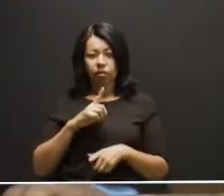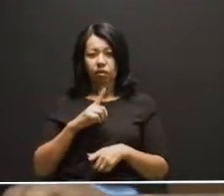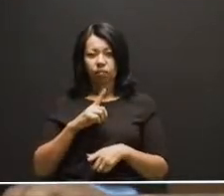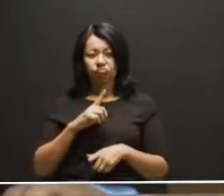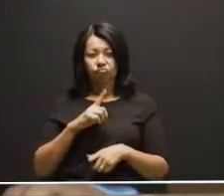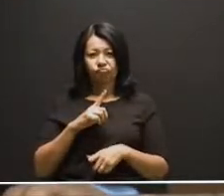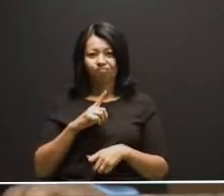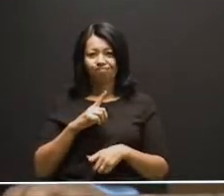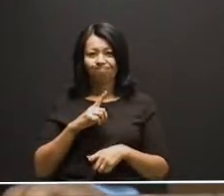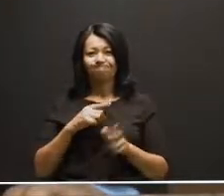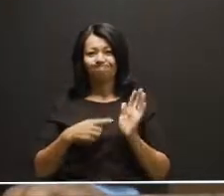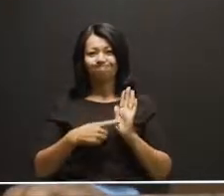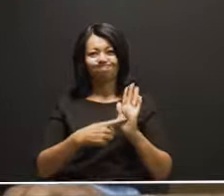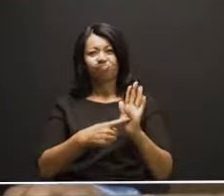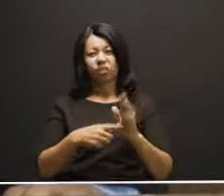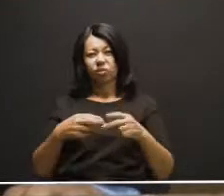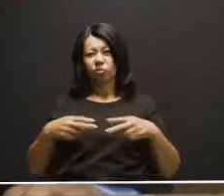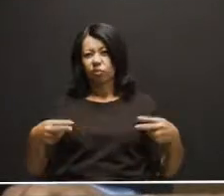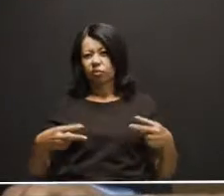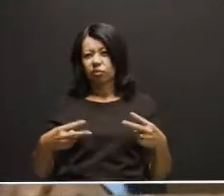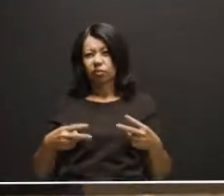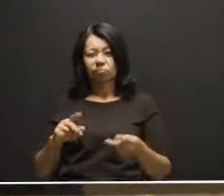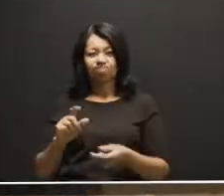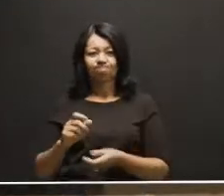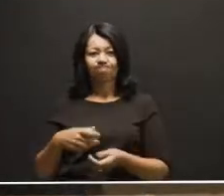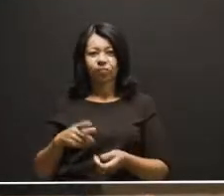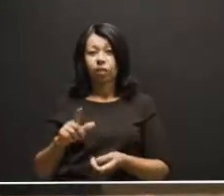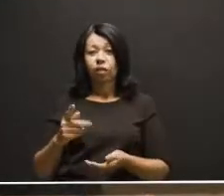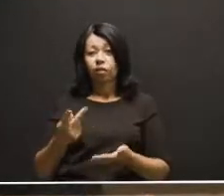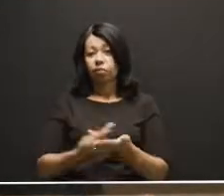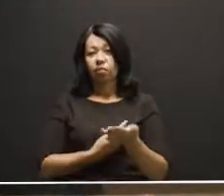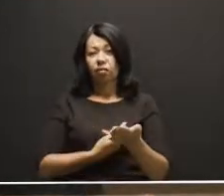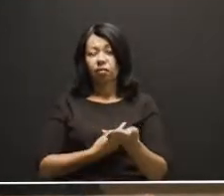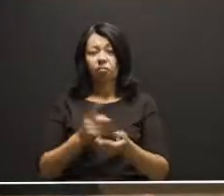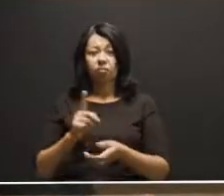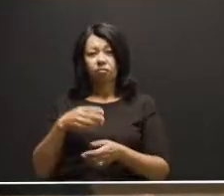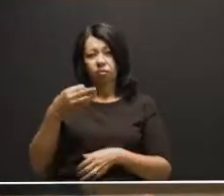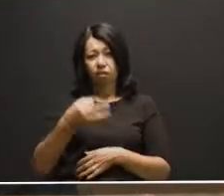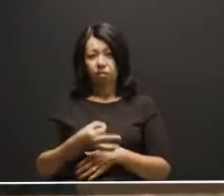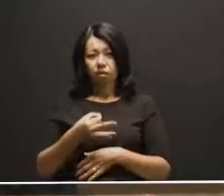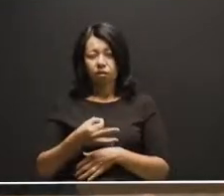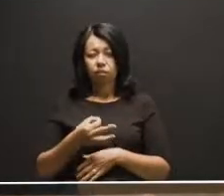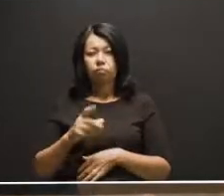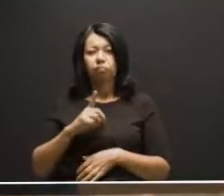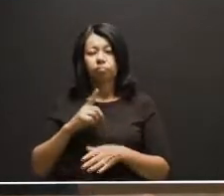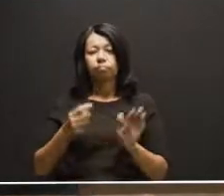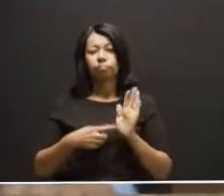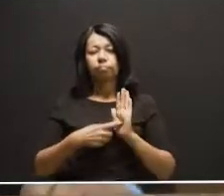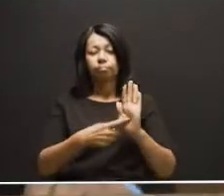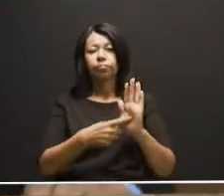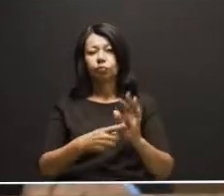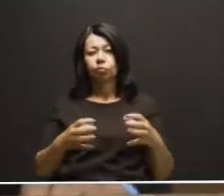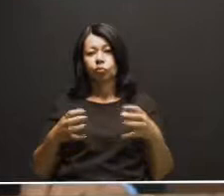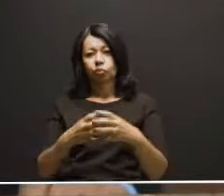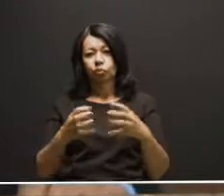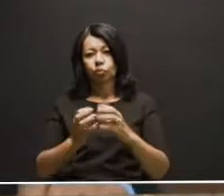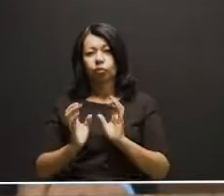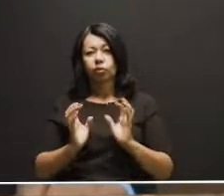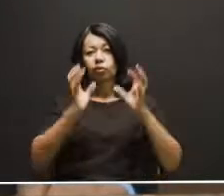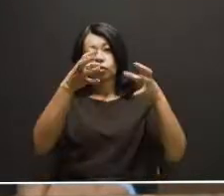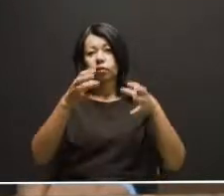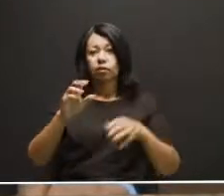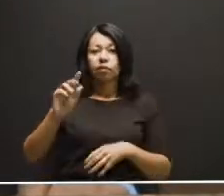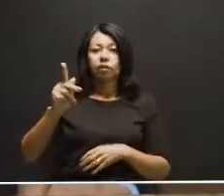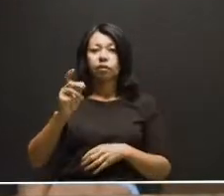dá certo vejamos que nós tínhamos como representantes nossa cidade um time de handebol que representava a cidade de cubatão